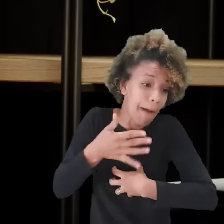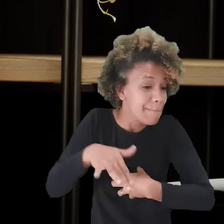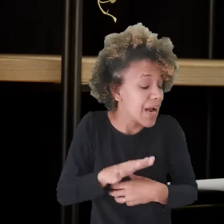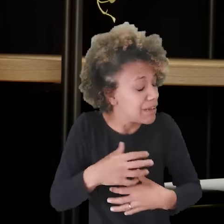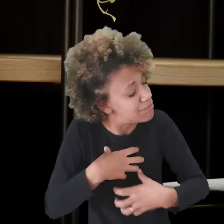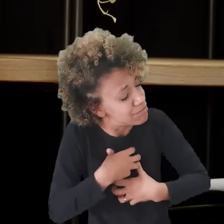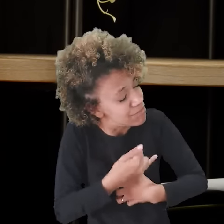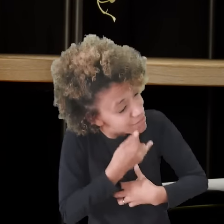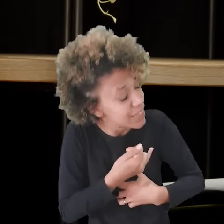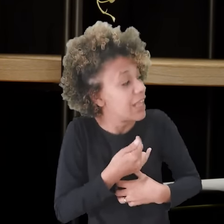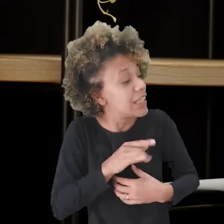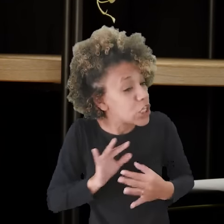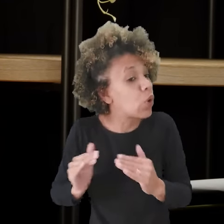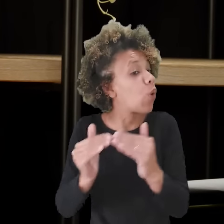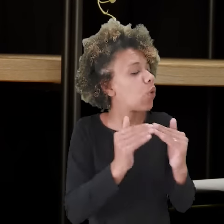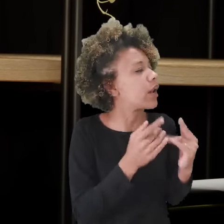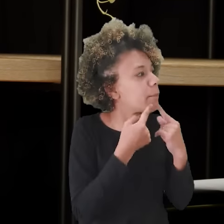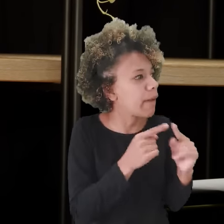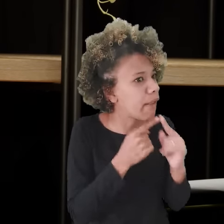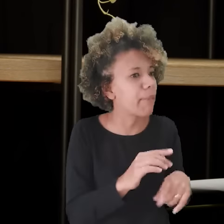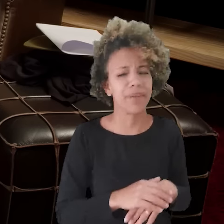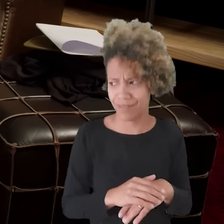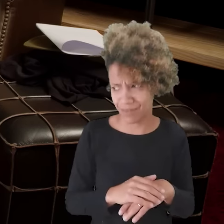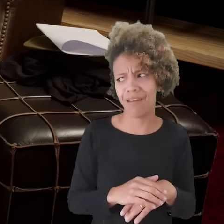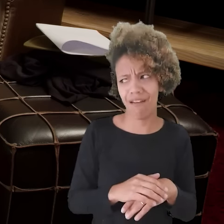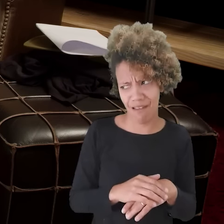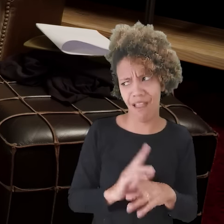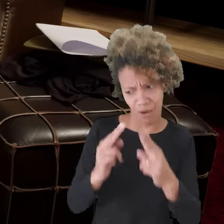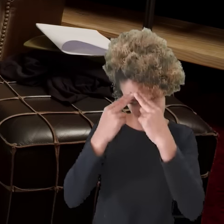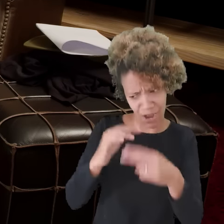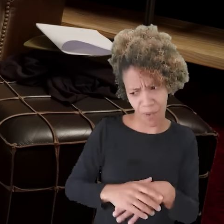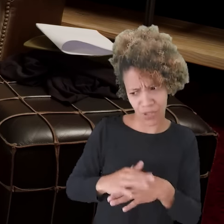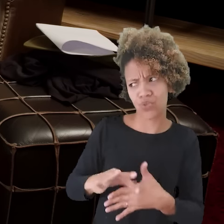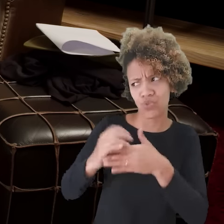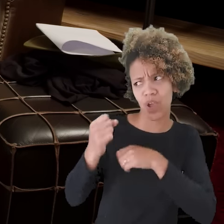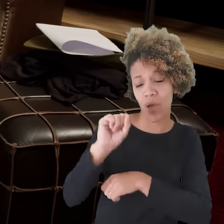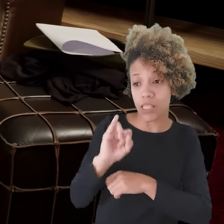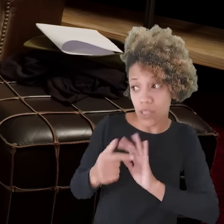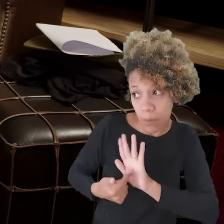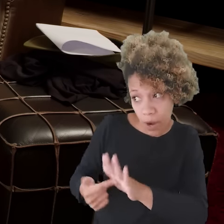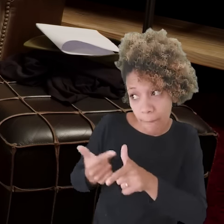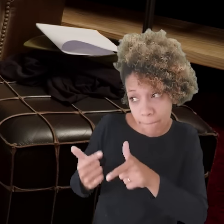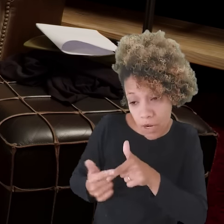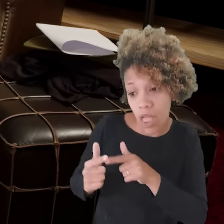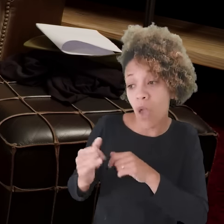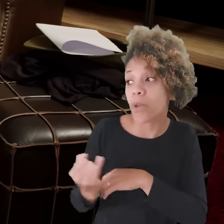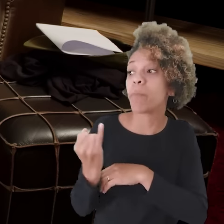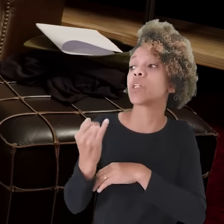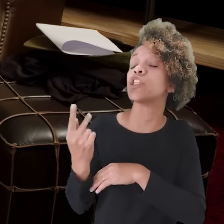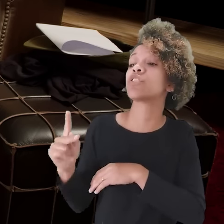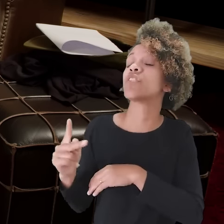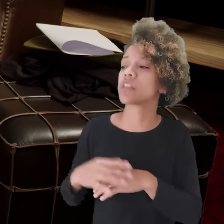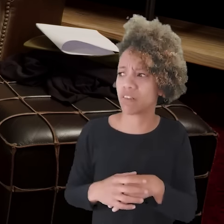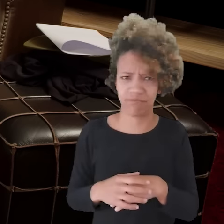para elas ficarem magoadas pra elas consentirem com elas pra ela reclamar é a síndrome dela se eu te mostro um problema eu sou mais importante do que